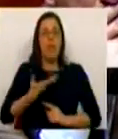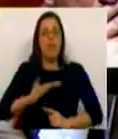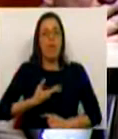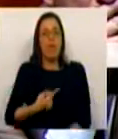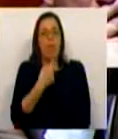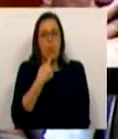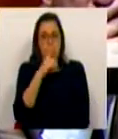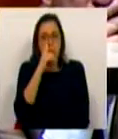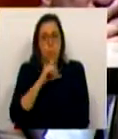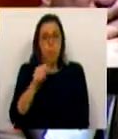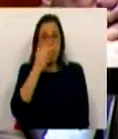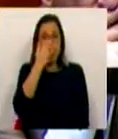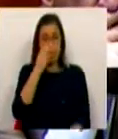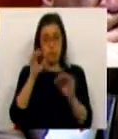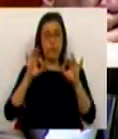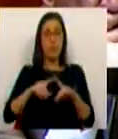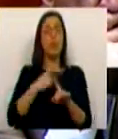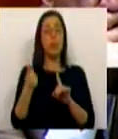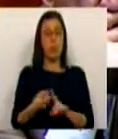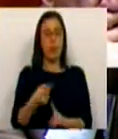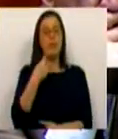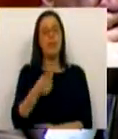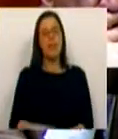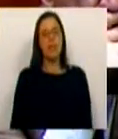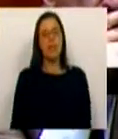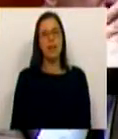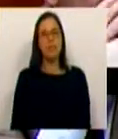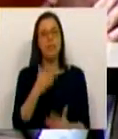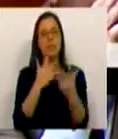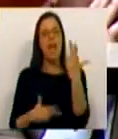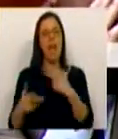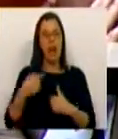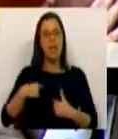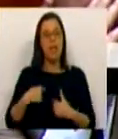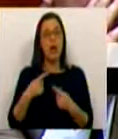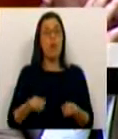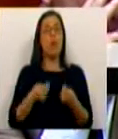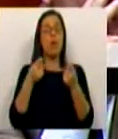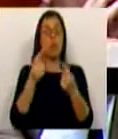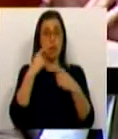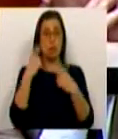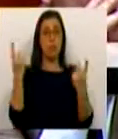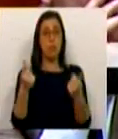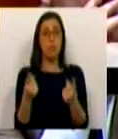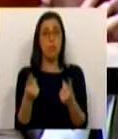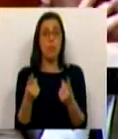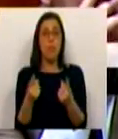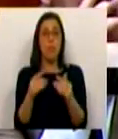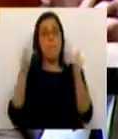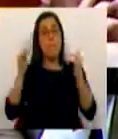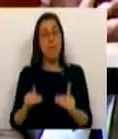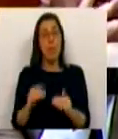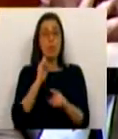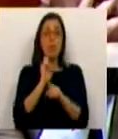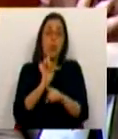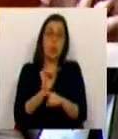endividamento. Chegaram ao final do ano a dizer, a criticar-nos, porque o investimento público tinha sido menor